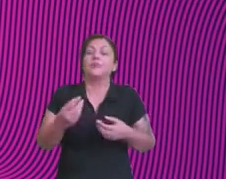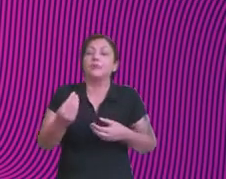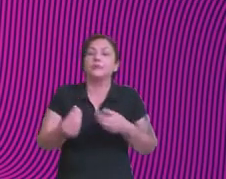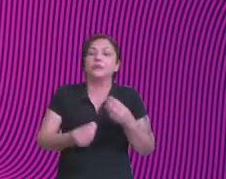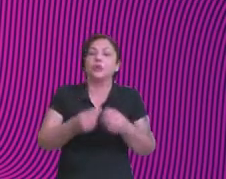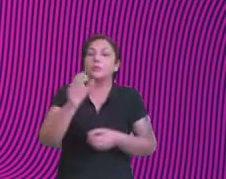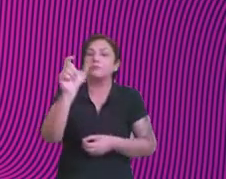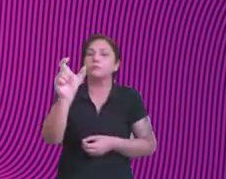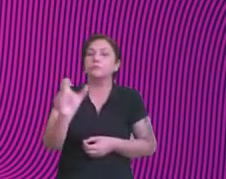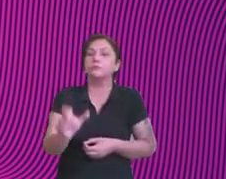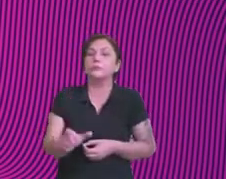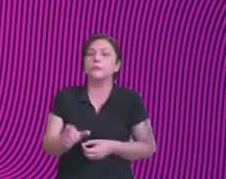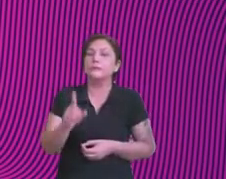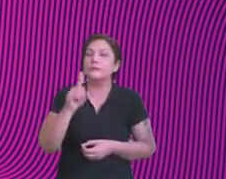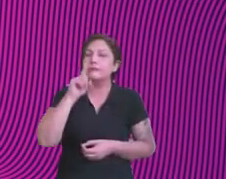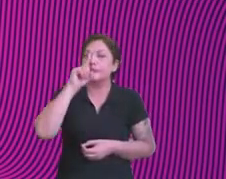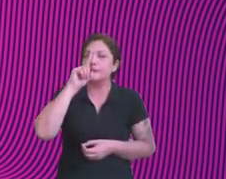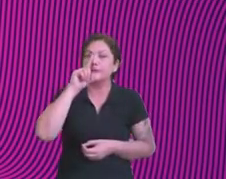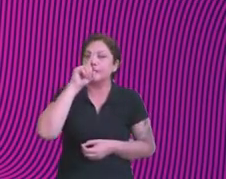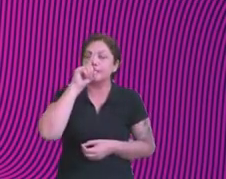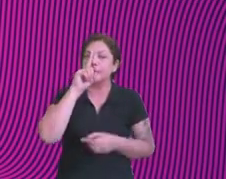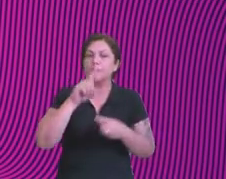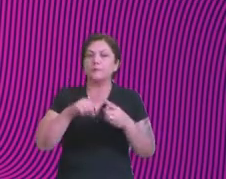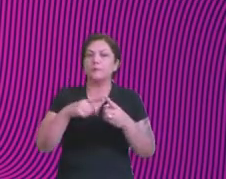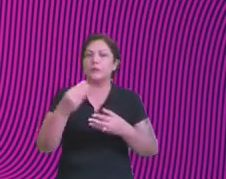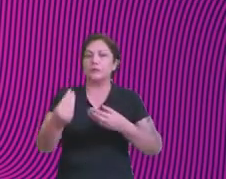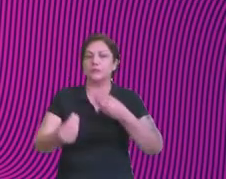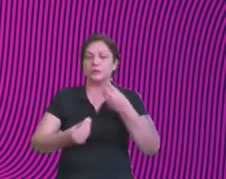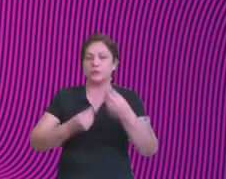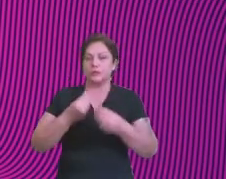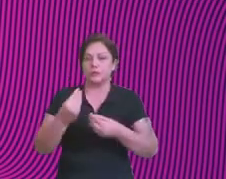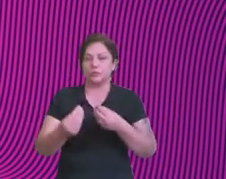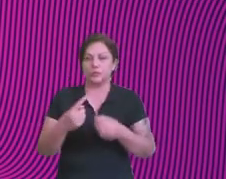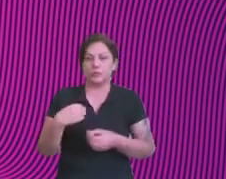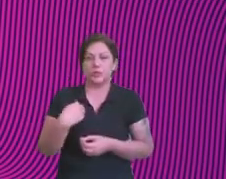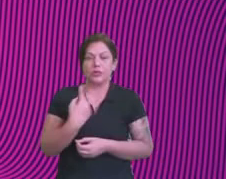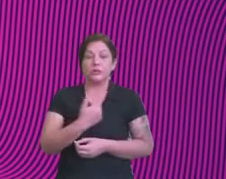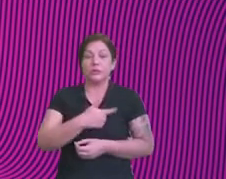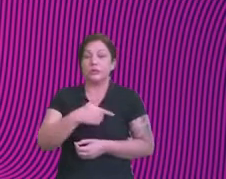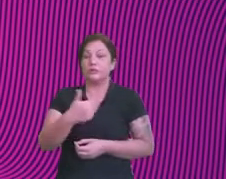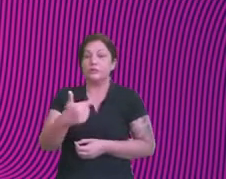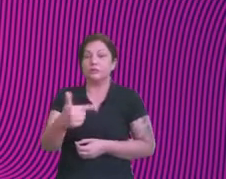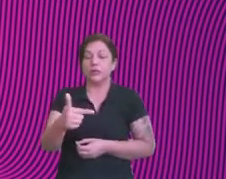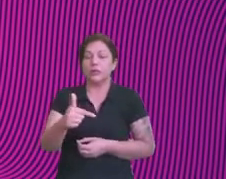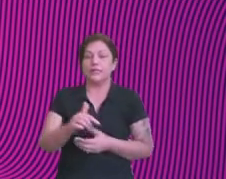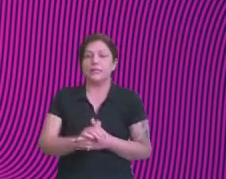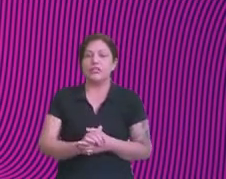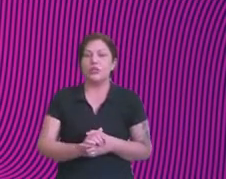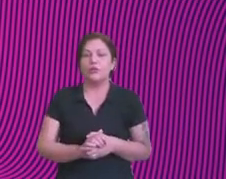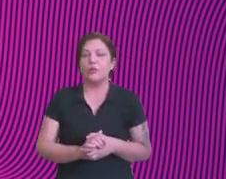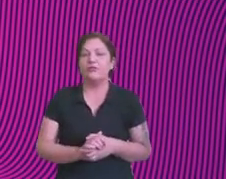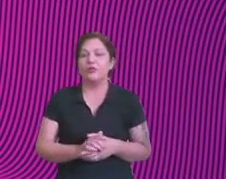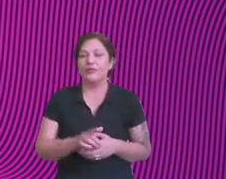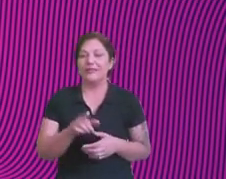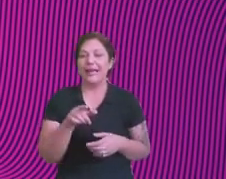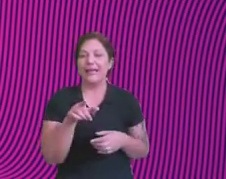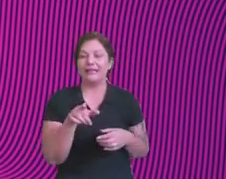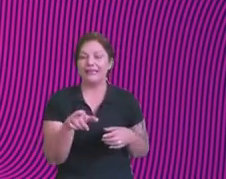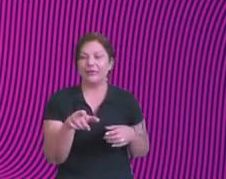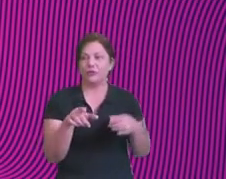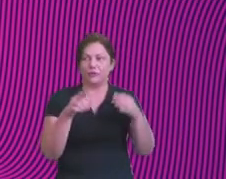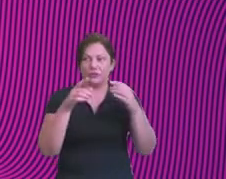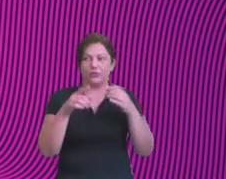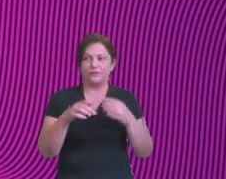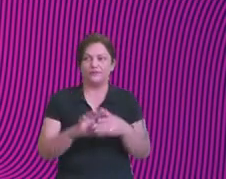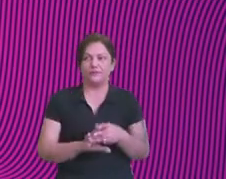consegue estabelecer por critérios de imagem, porque a gente não tem um nódulo bem definido, a gente não consegue ver realce pelo contraste, a gente não consegue ver